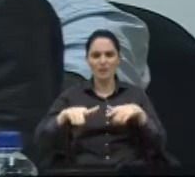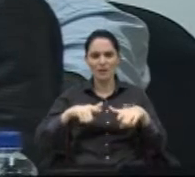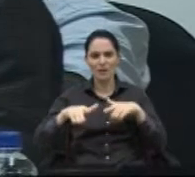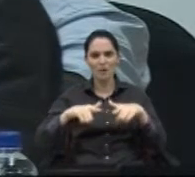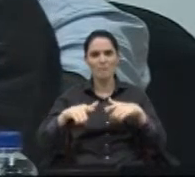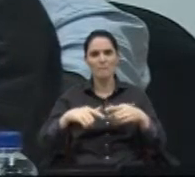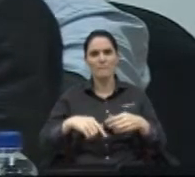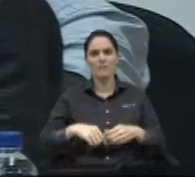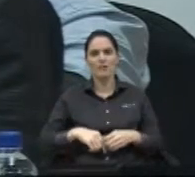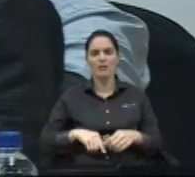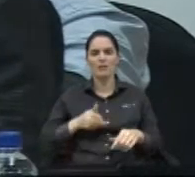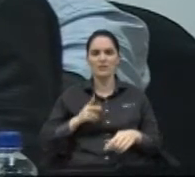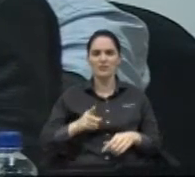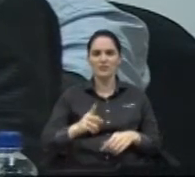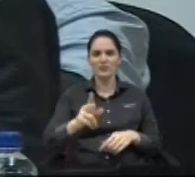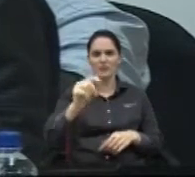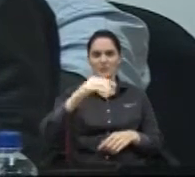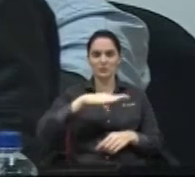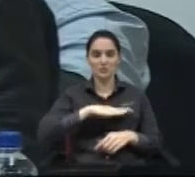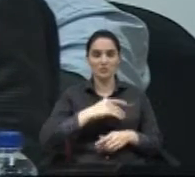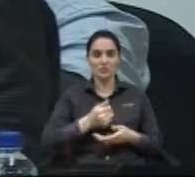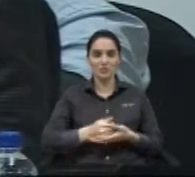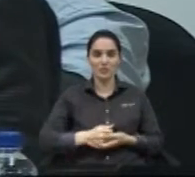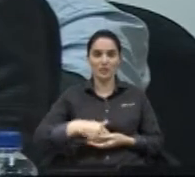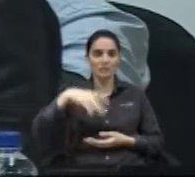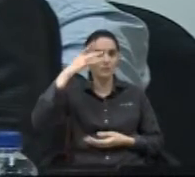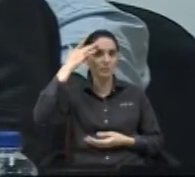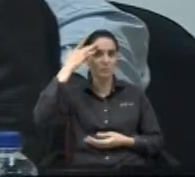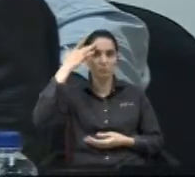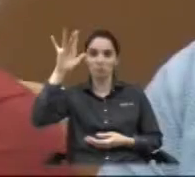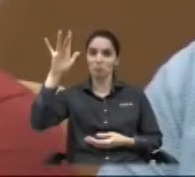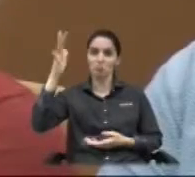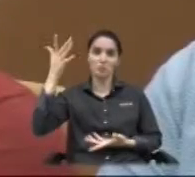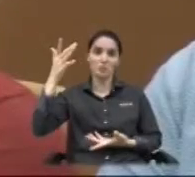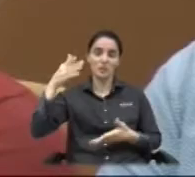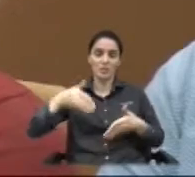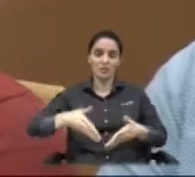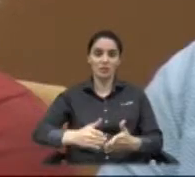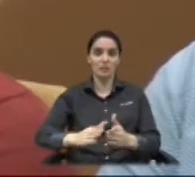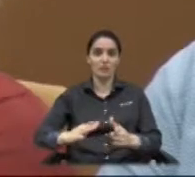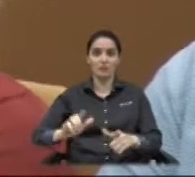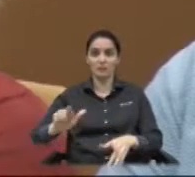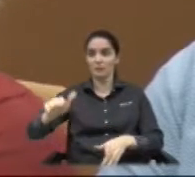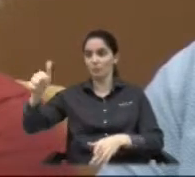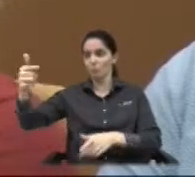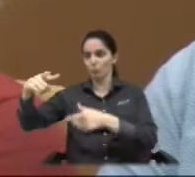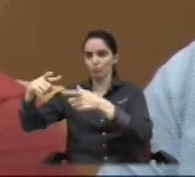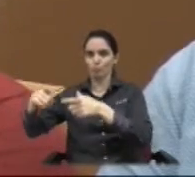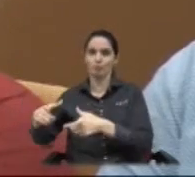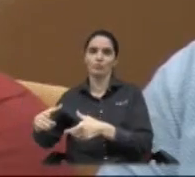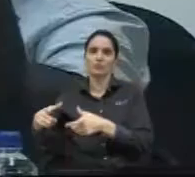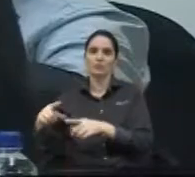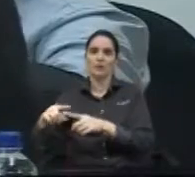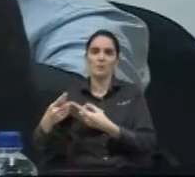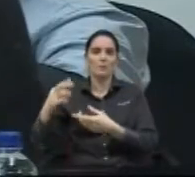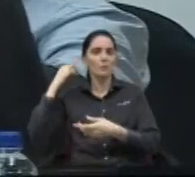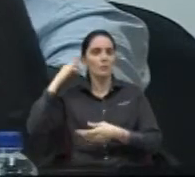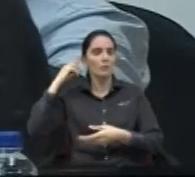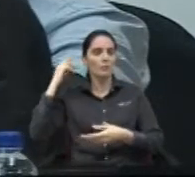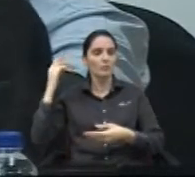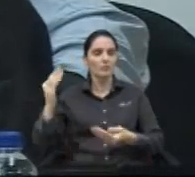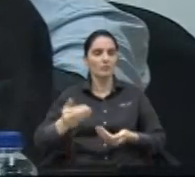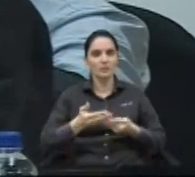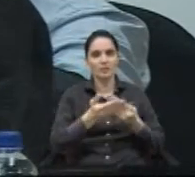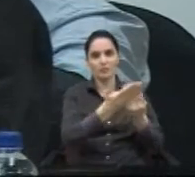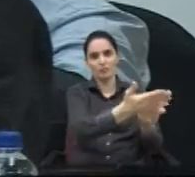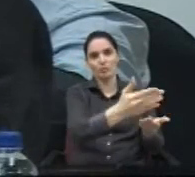cidade, que a gente não imagina que possa ter nascido em outro lugar. Mas, como foi o Ronei que deu o título para você, eu voto com o